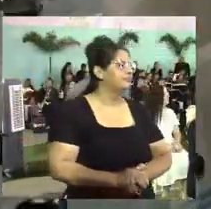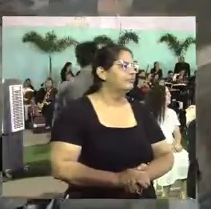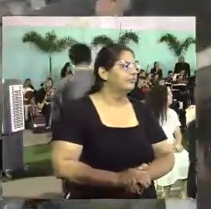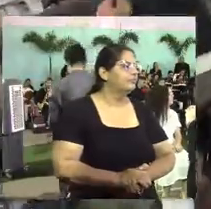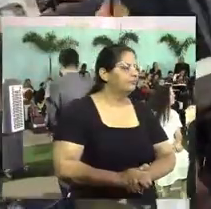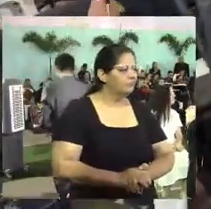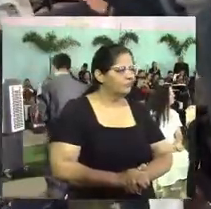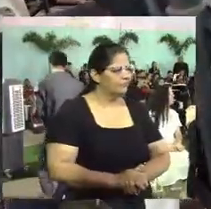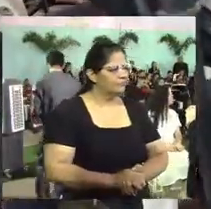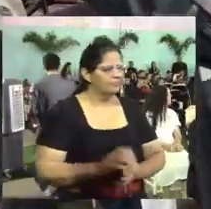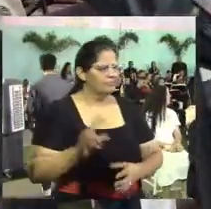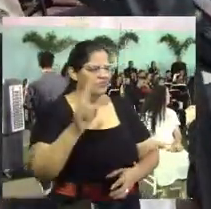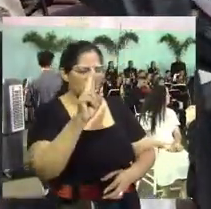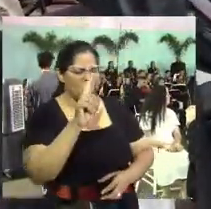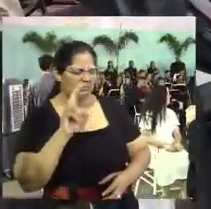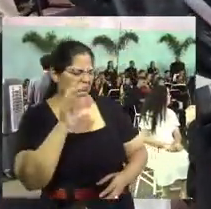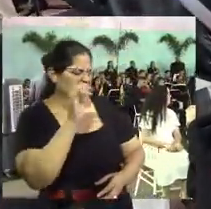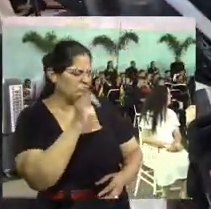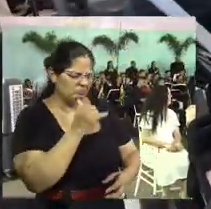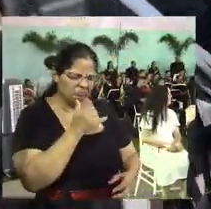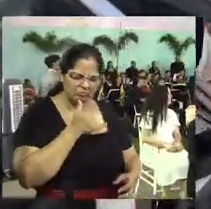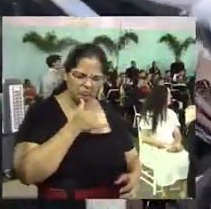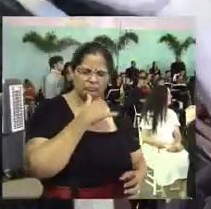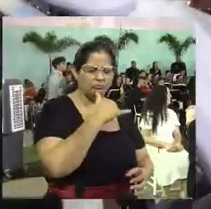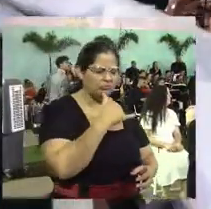isso ajuda triste